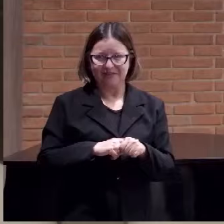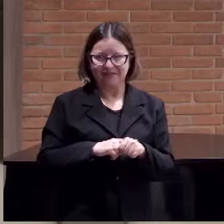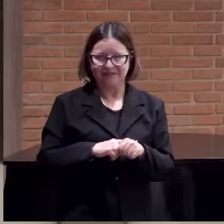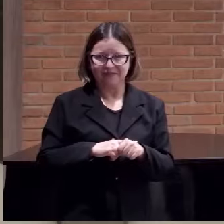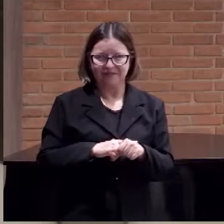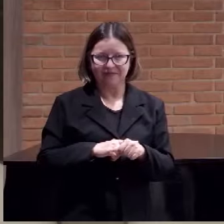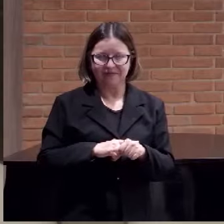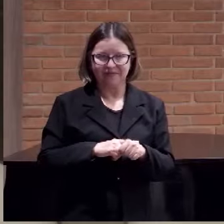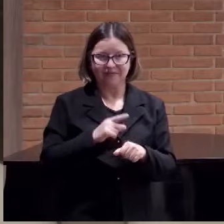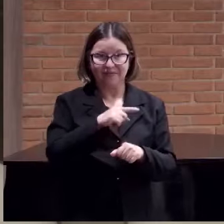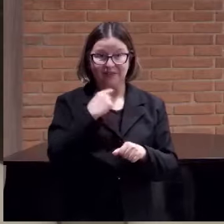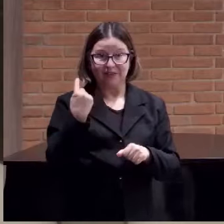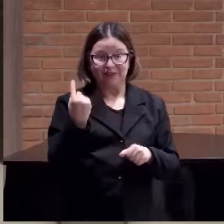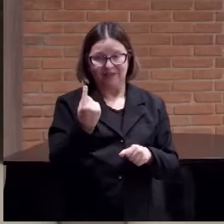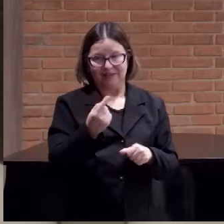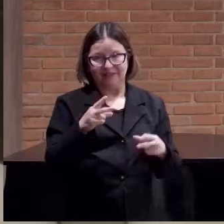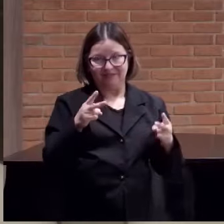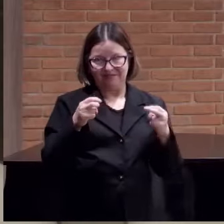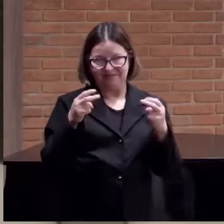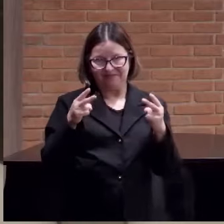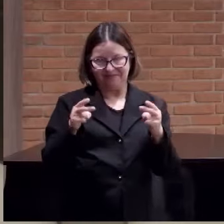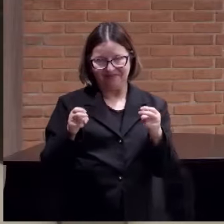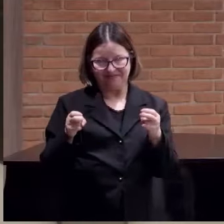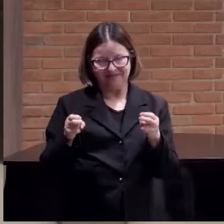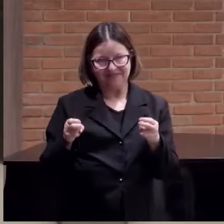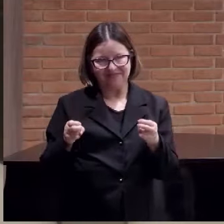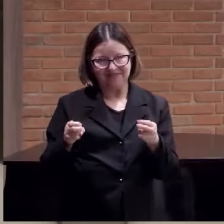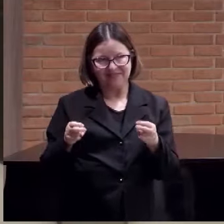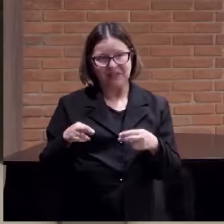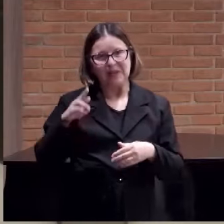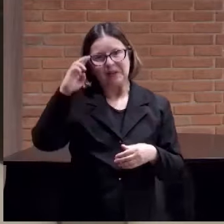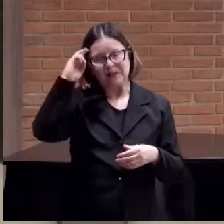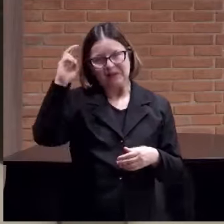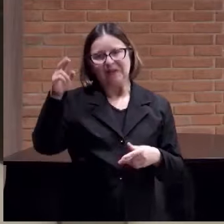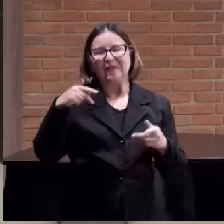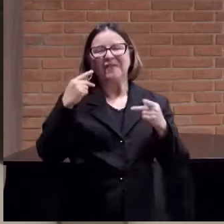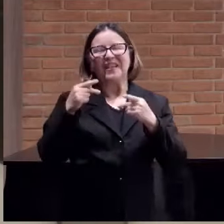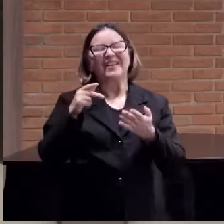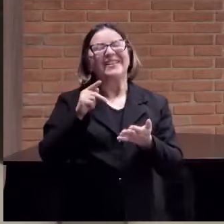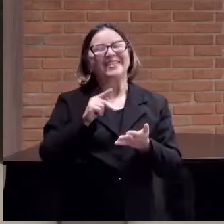nós vamos verificar que o Senhor falou a verdade.